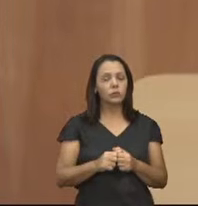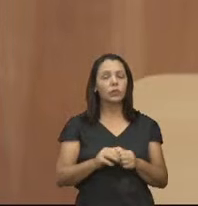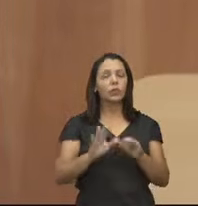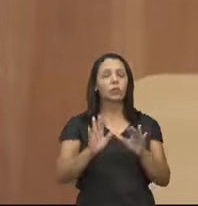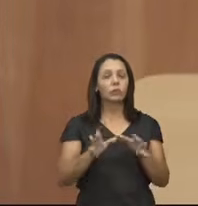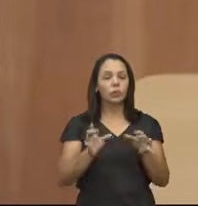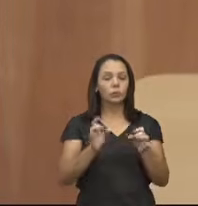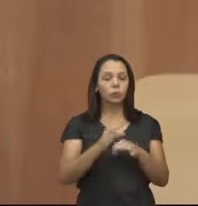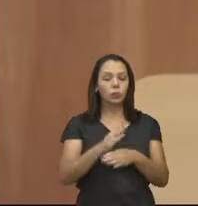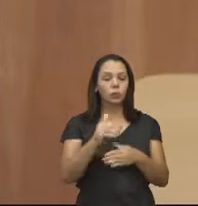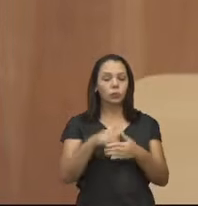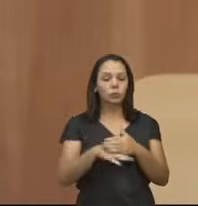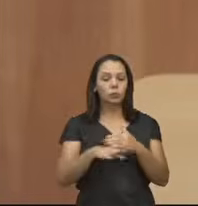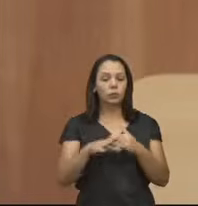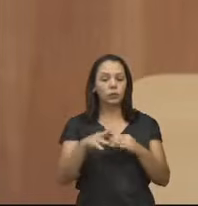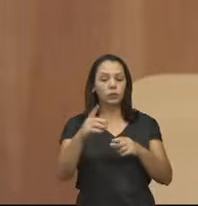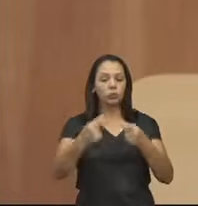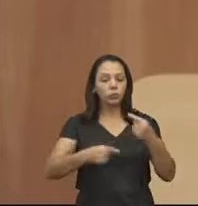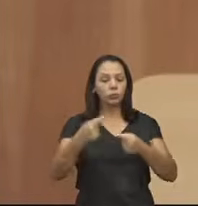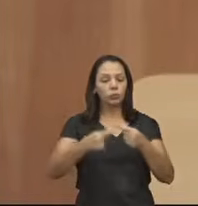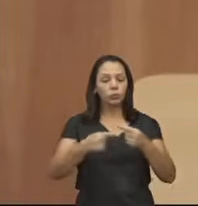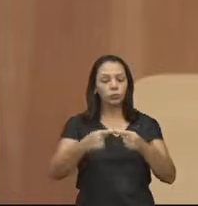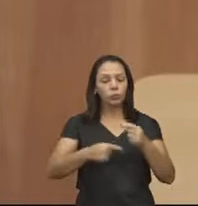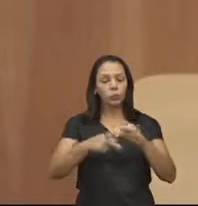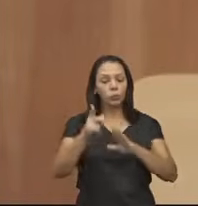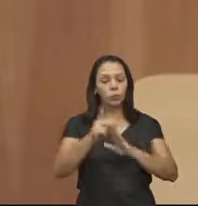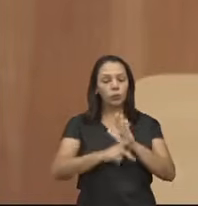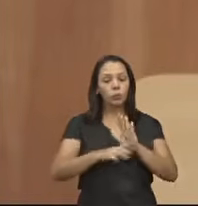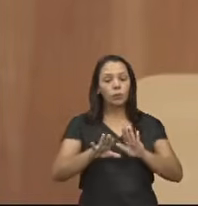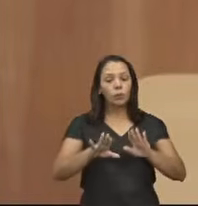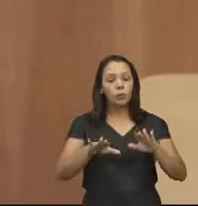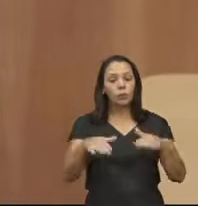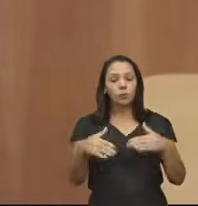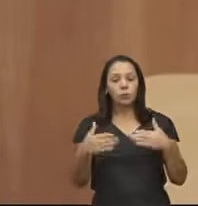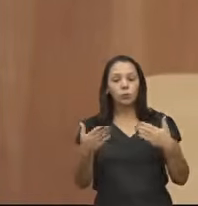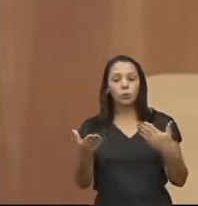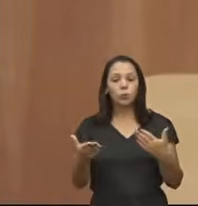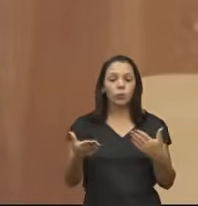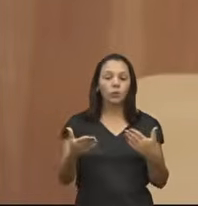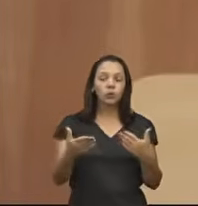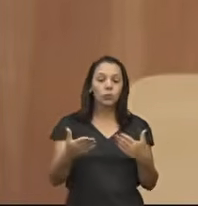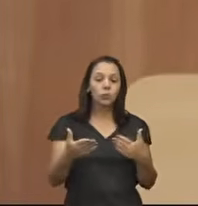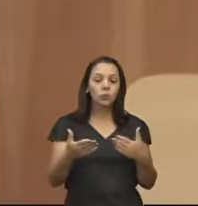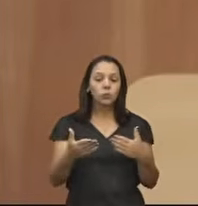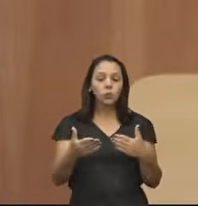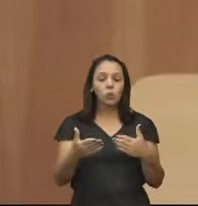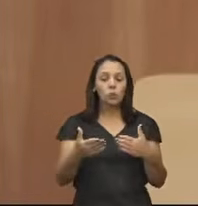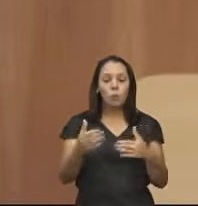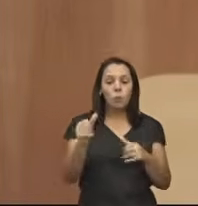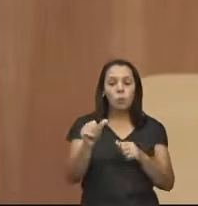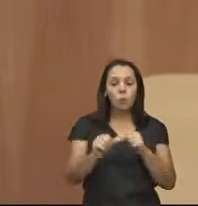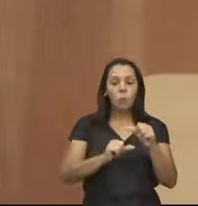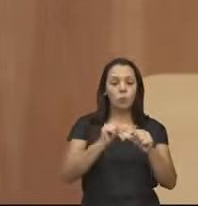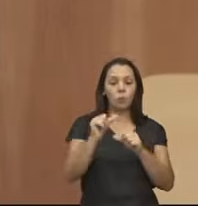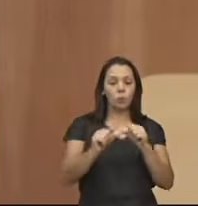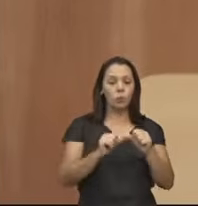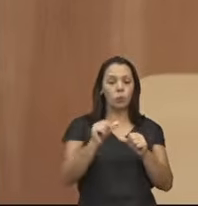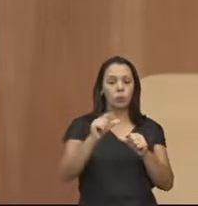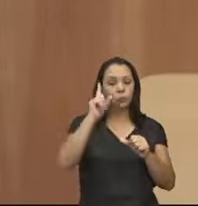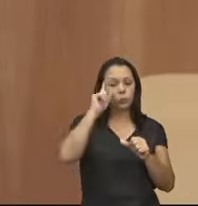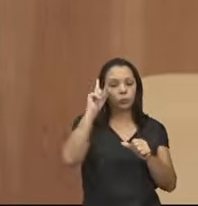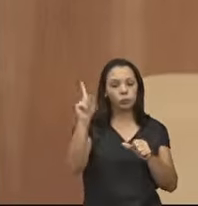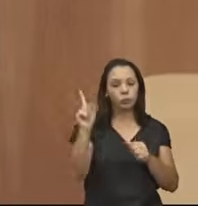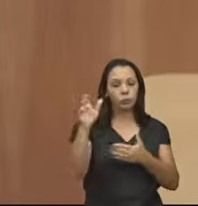projetos. Porém, quando você depois encerra e vem em outro horário para fazer esse tipo de